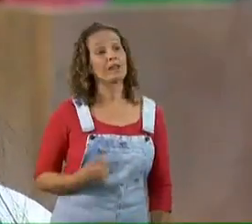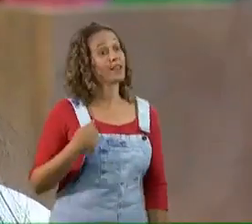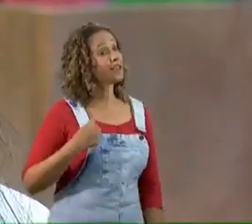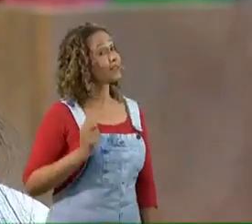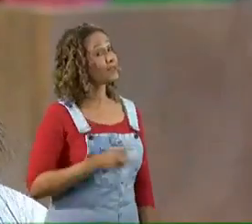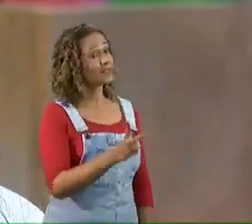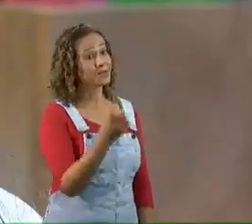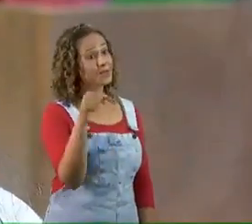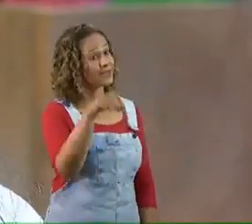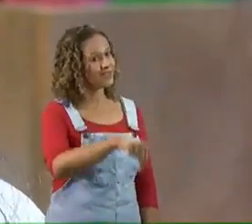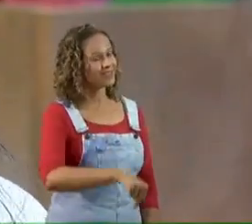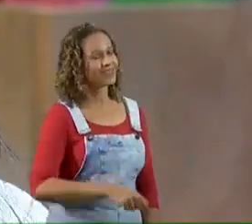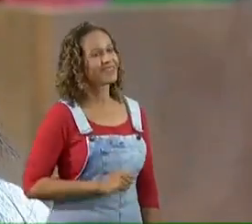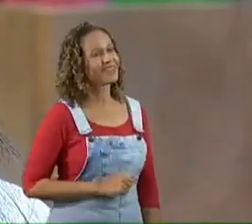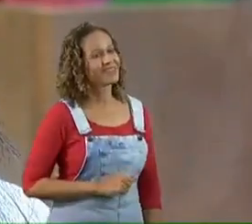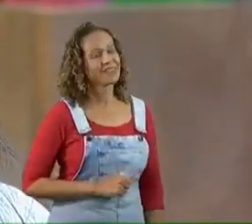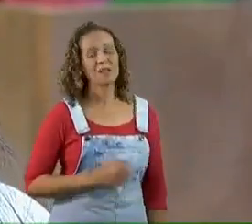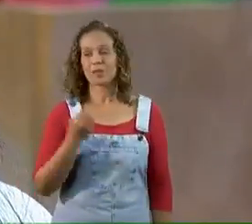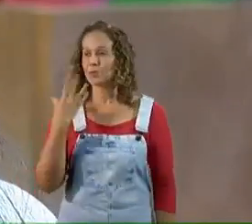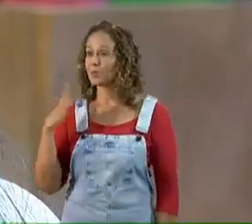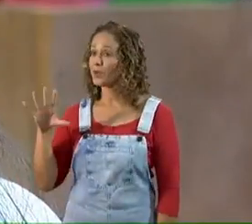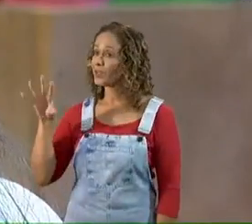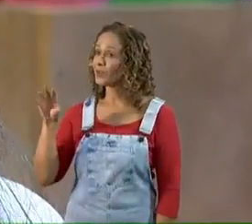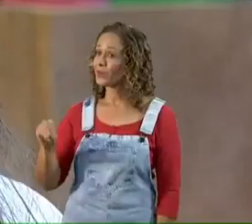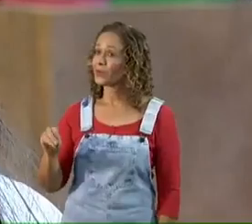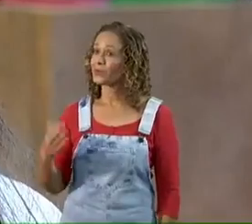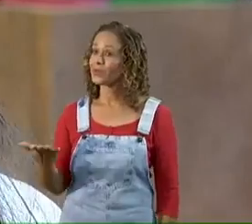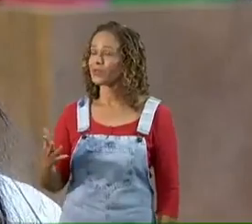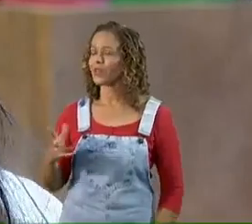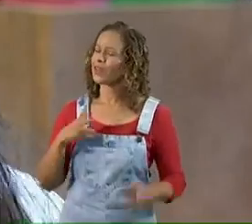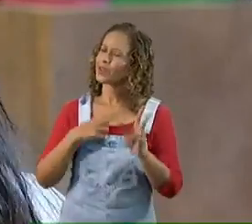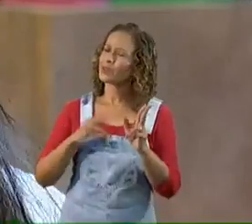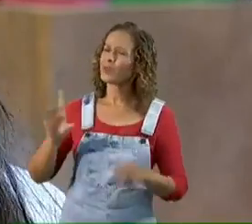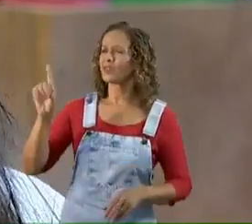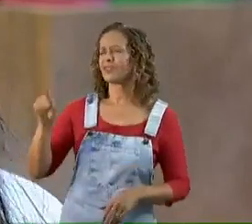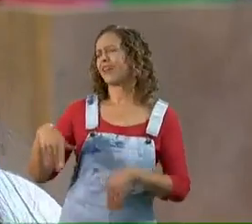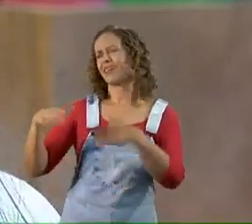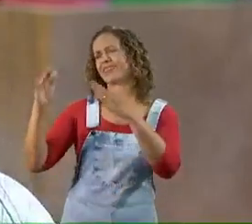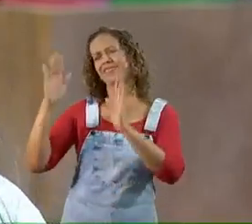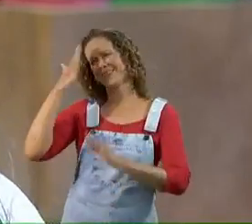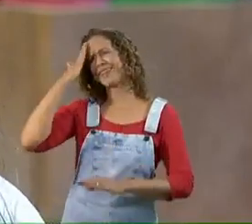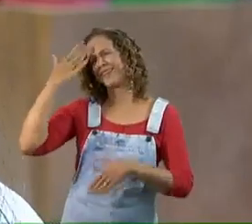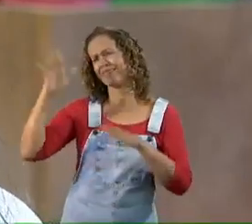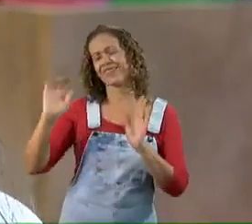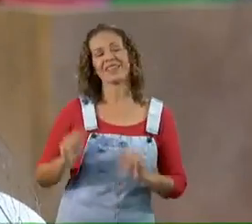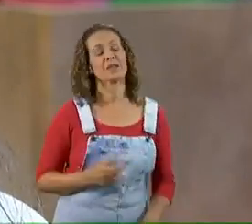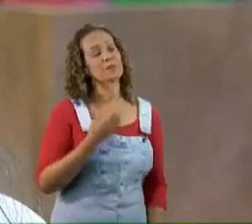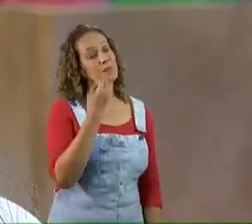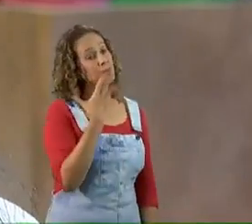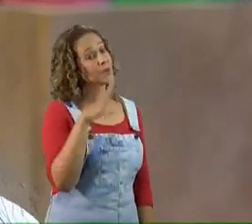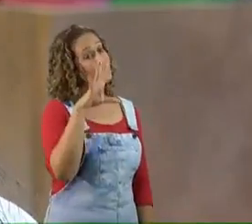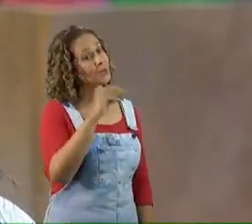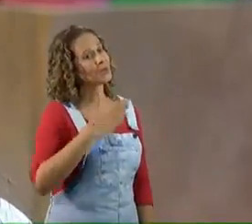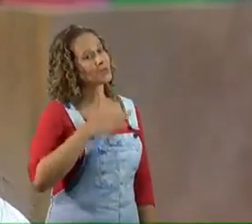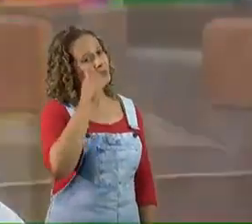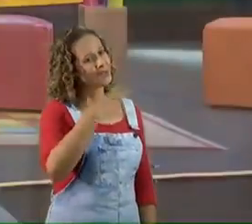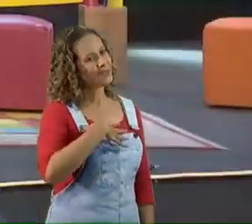aqui, Melissa. Tá. Boa noite, Deus. Dorme com Deus. Você entendeu, né? Boa noite, minha filha.